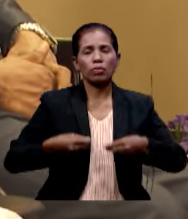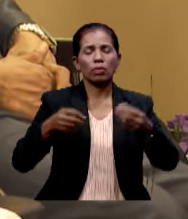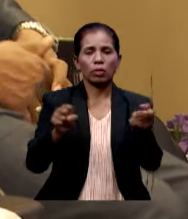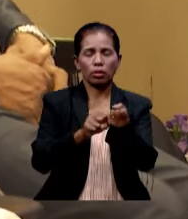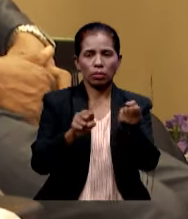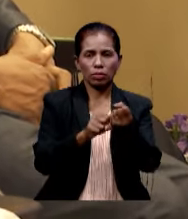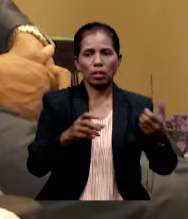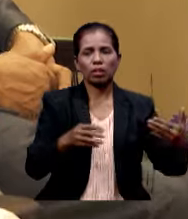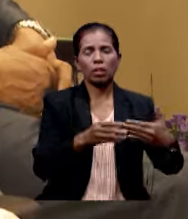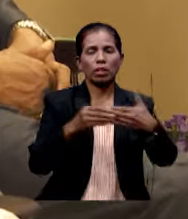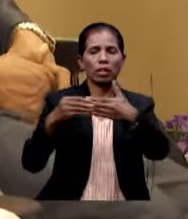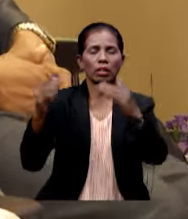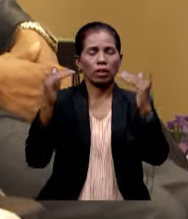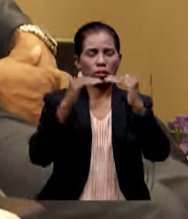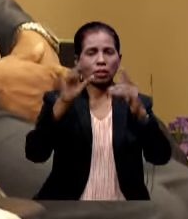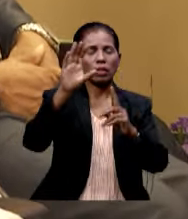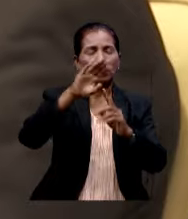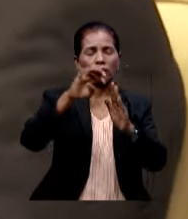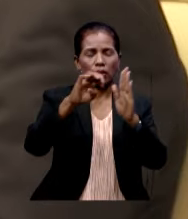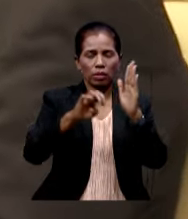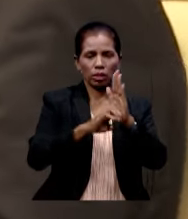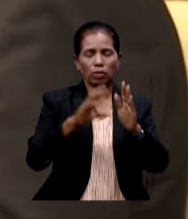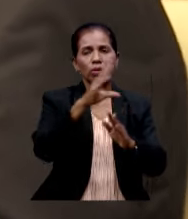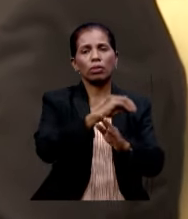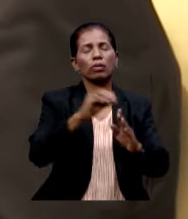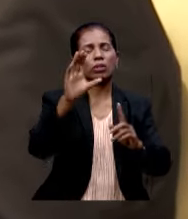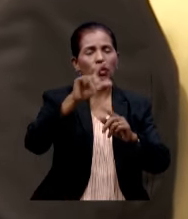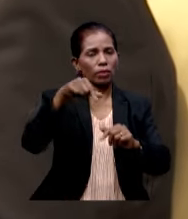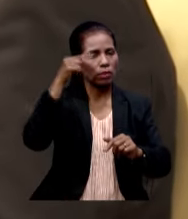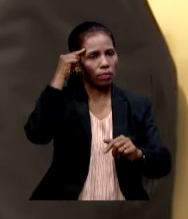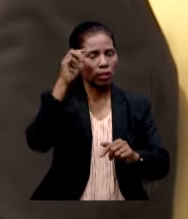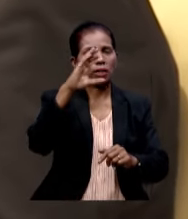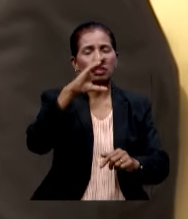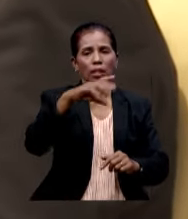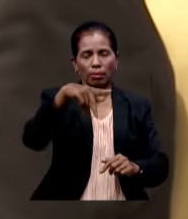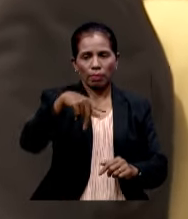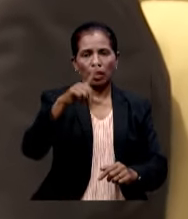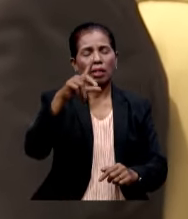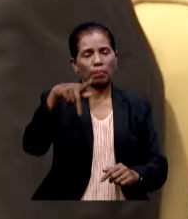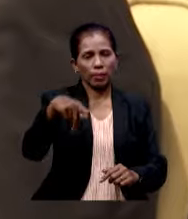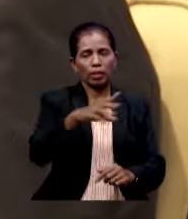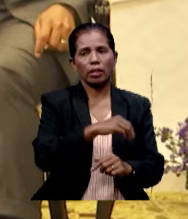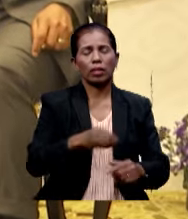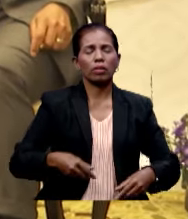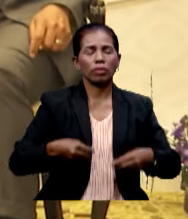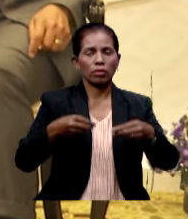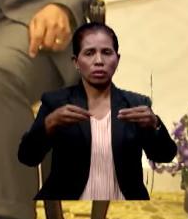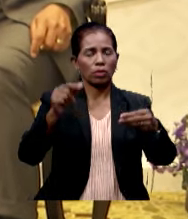que organiza a conferência chefe de Estado no chefe de governo, CPLPNN. Apoio do governo foi para São Tomé e